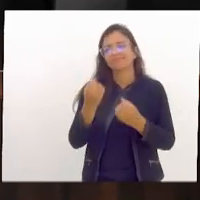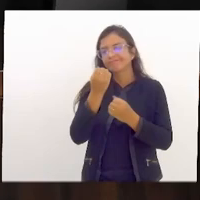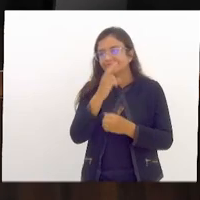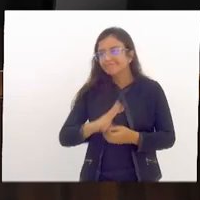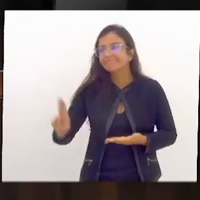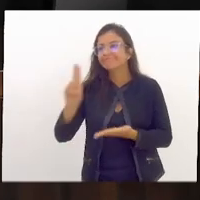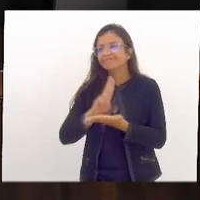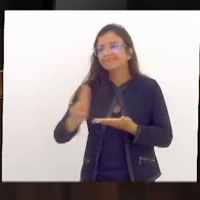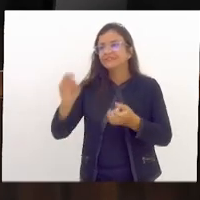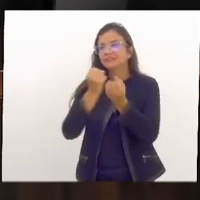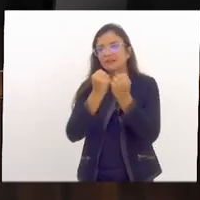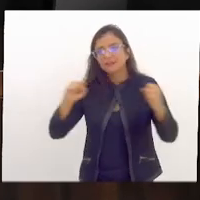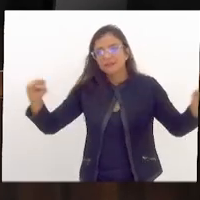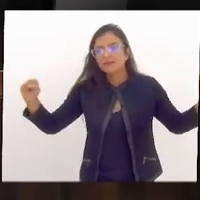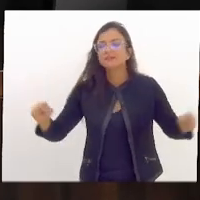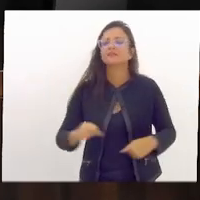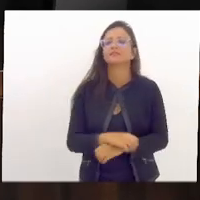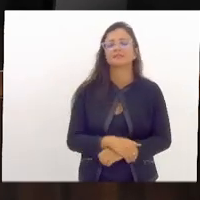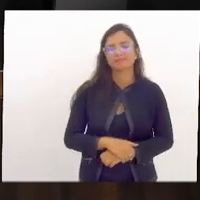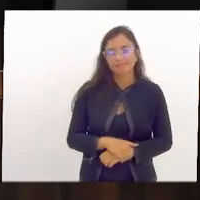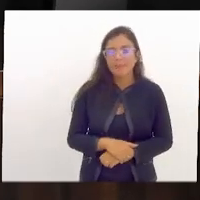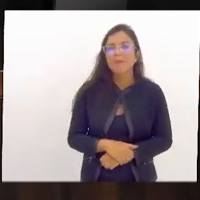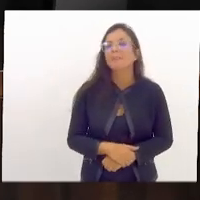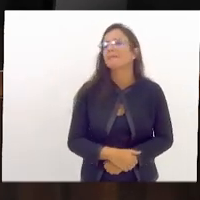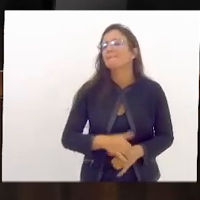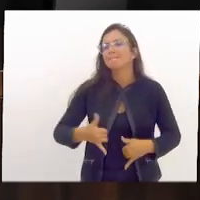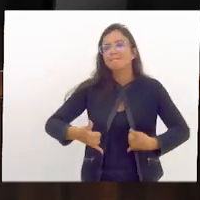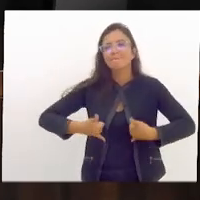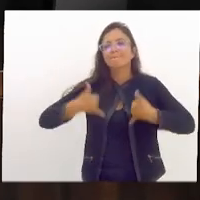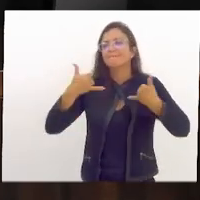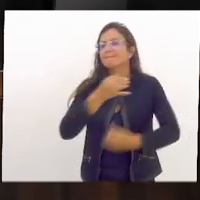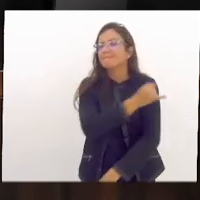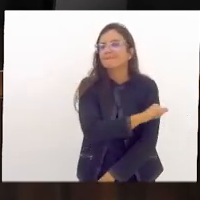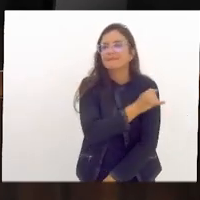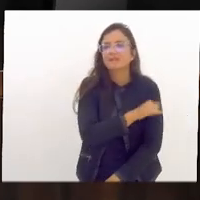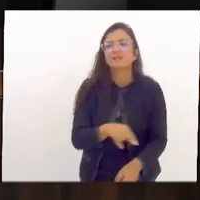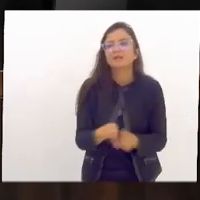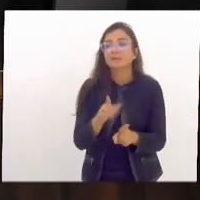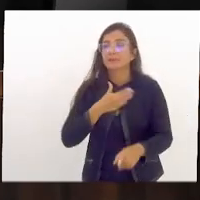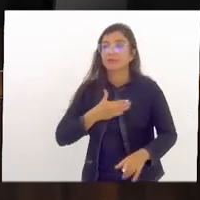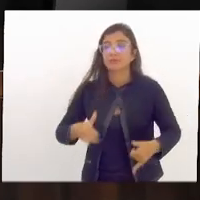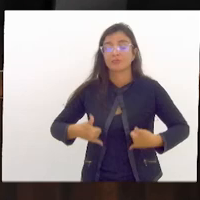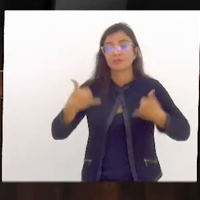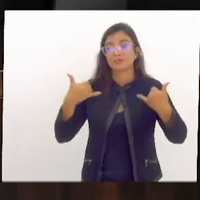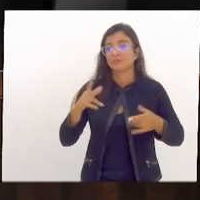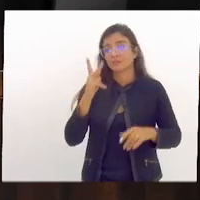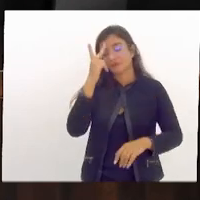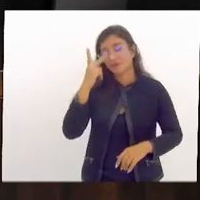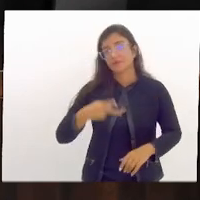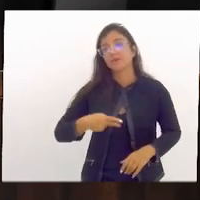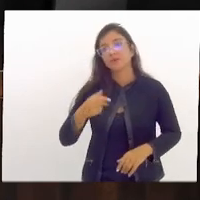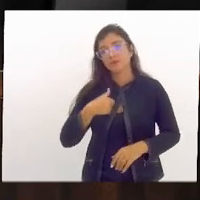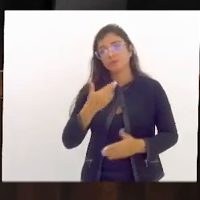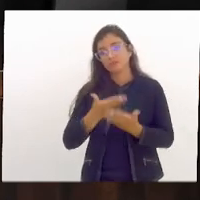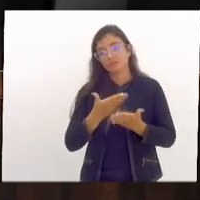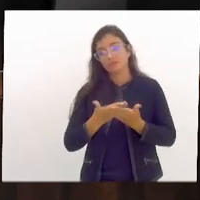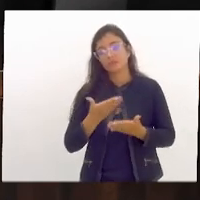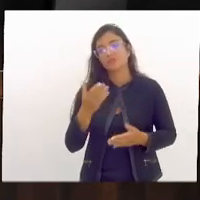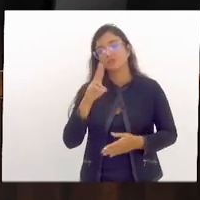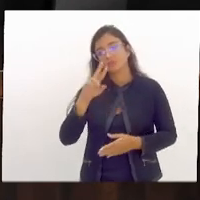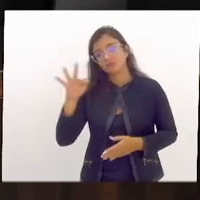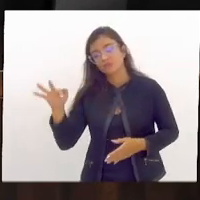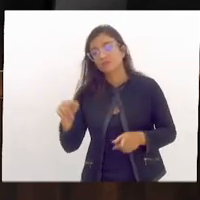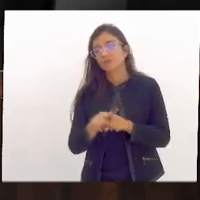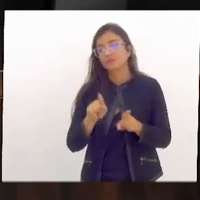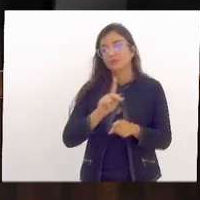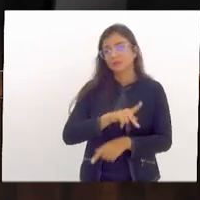universidade brasileira e latino-americana, orgulho do Rio de Janeiro e orgulho meu pessoal, que fui estudante da UF e sou professor da UF, e desejamos